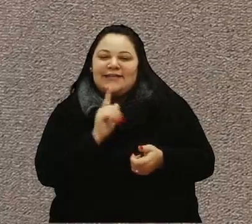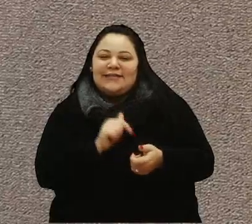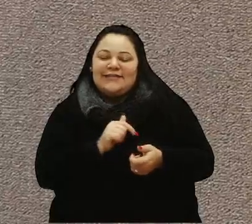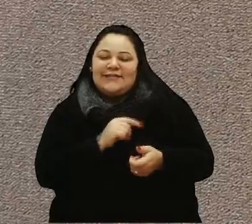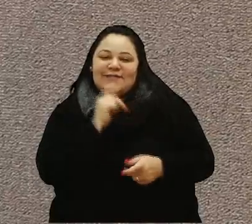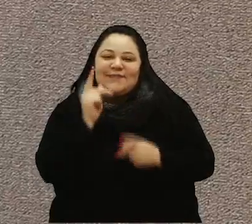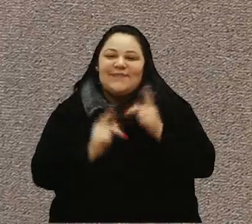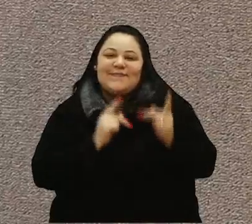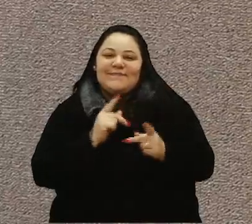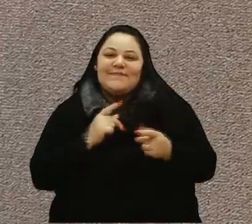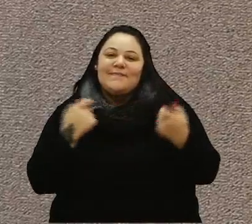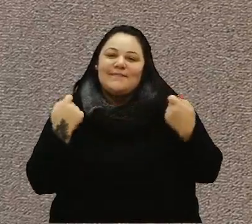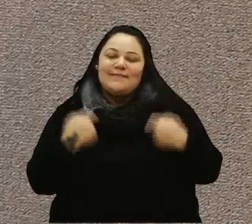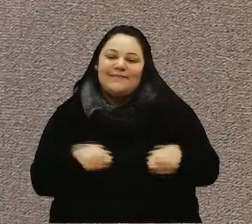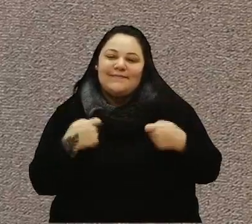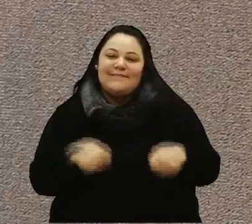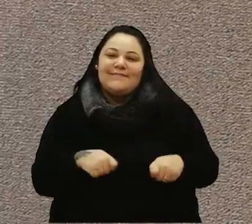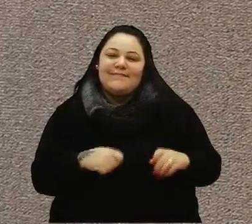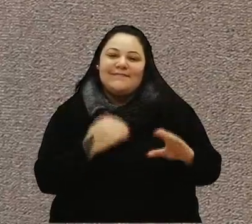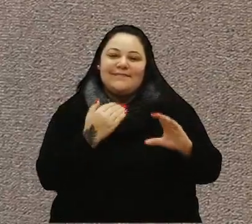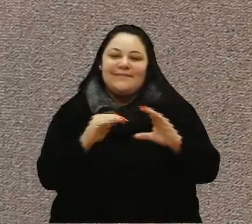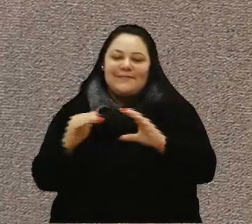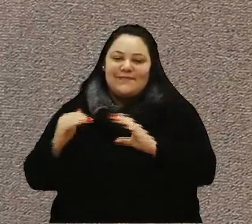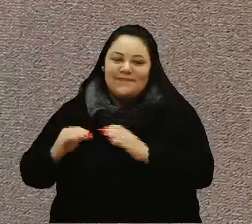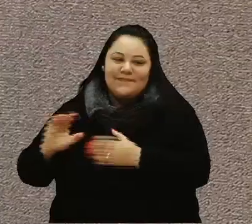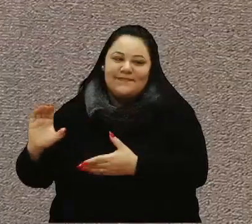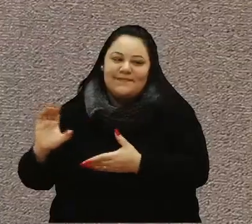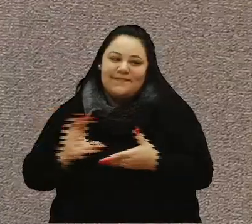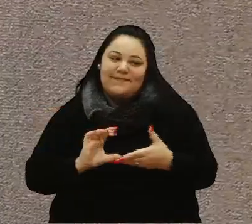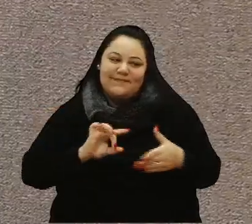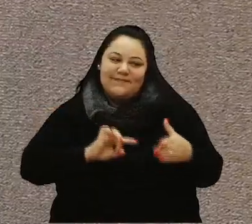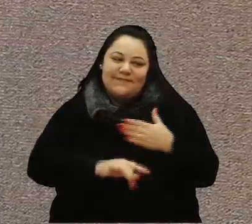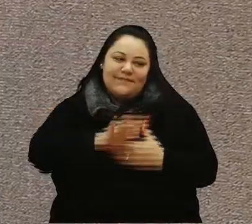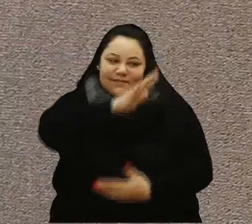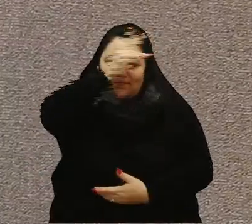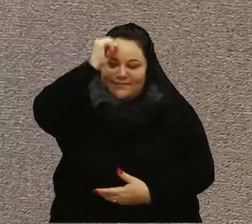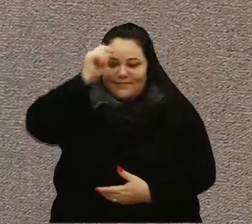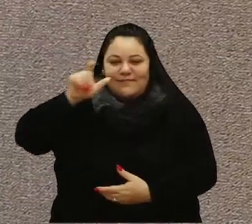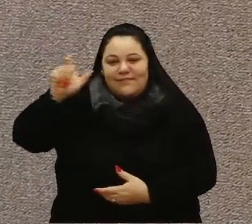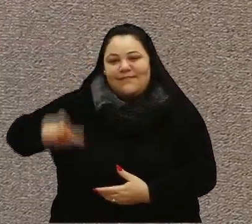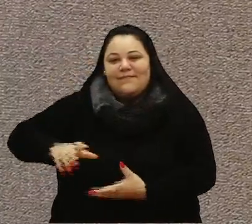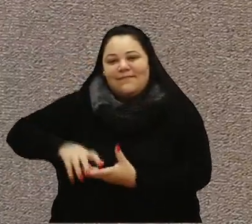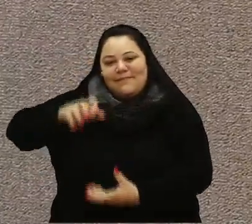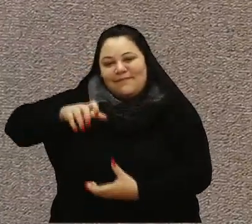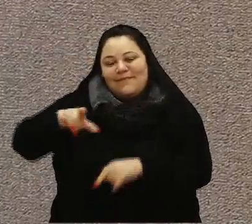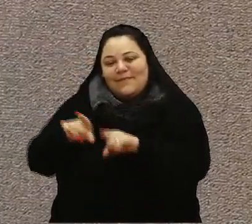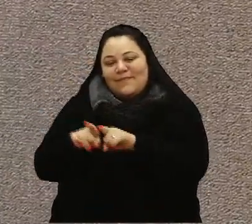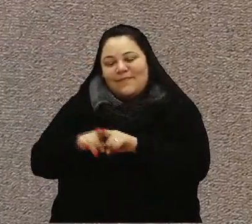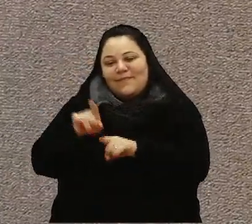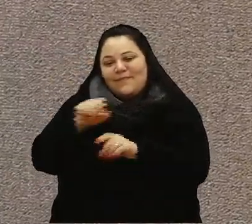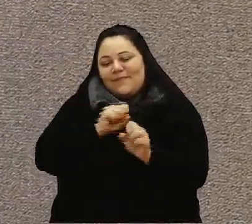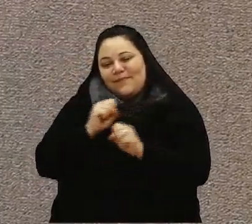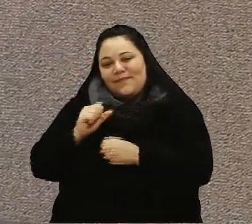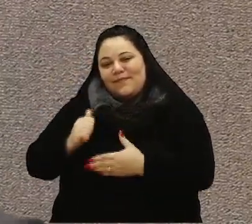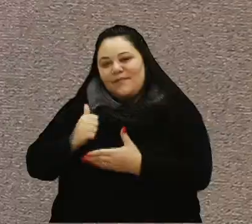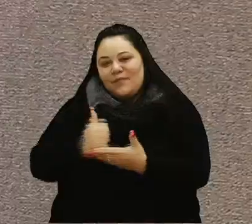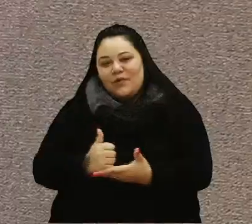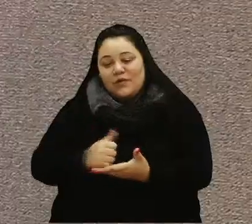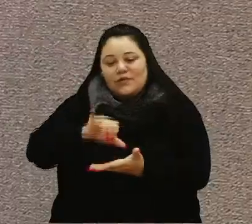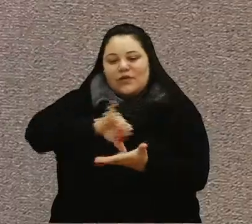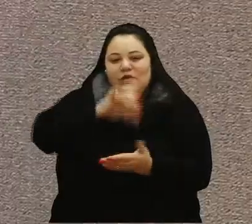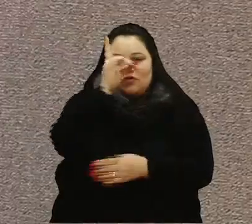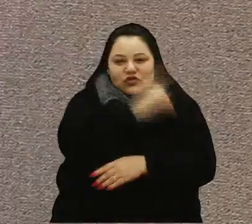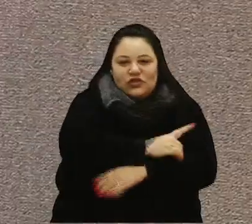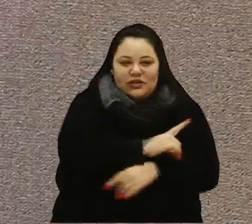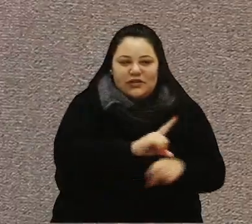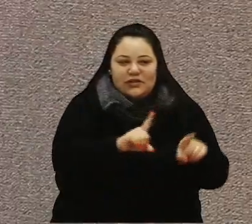fala da necessidade de encaminhar esses recursos para o Fundo Municipal da Pessoa Idosa, para poder contribuir com o centro-dia, com